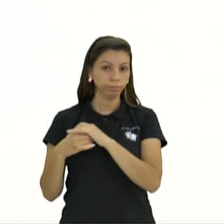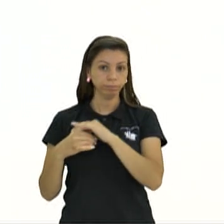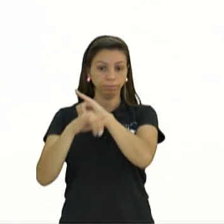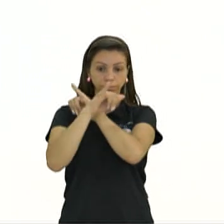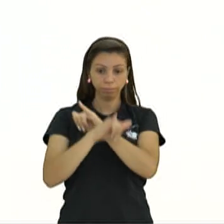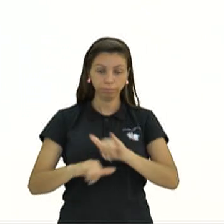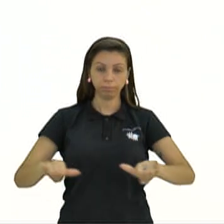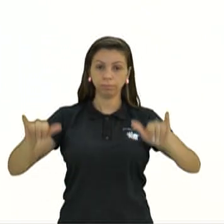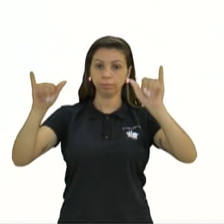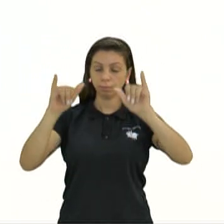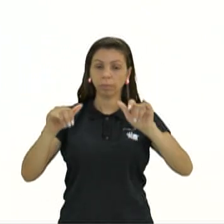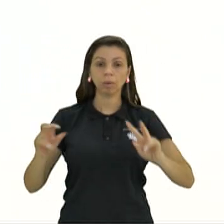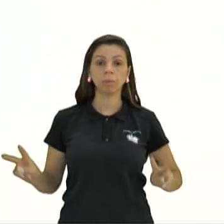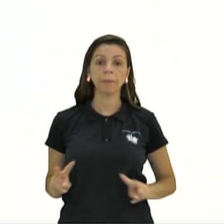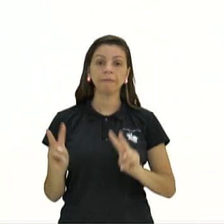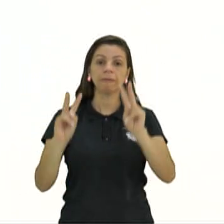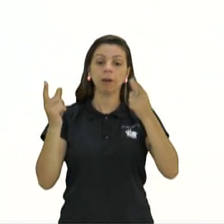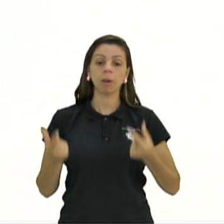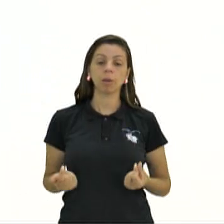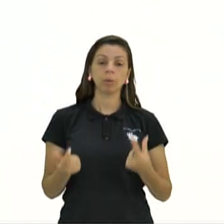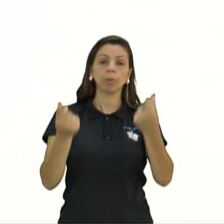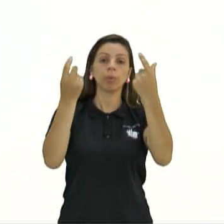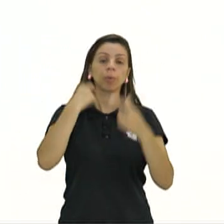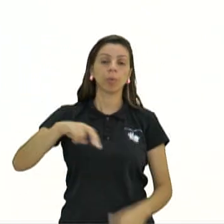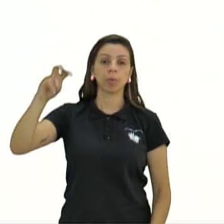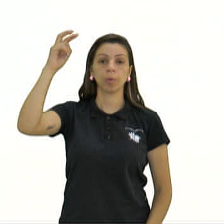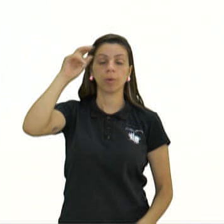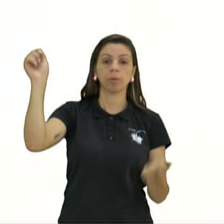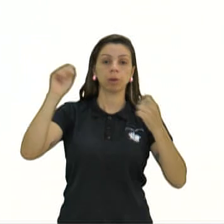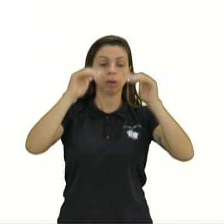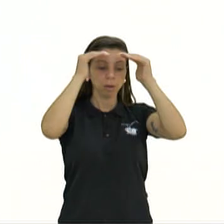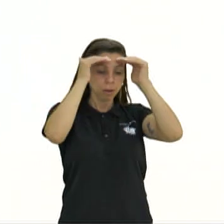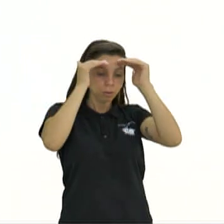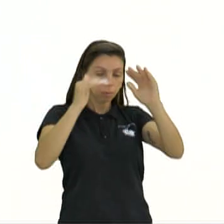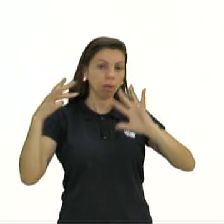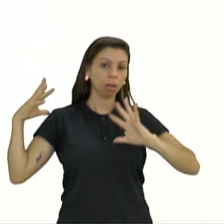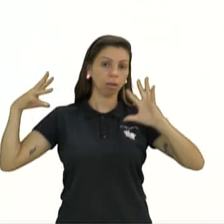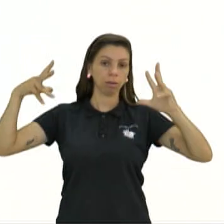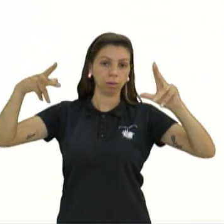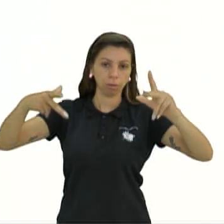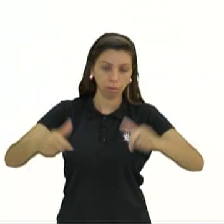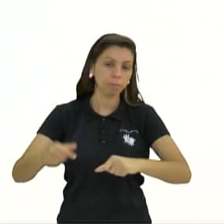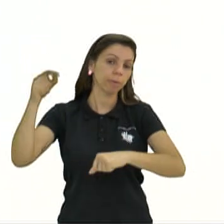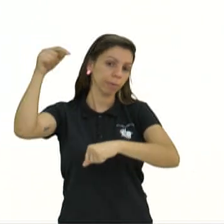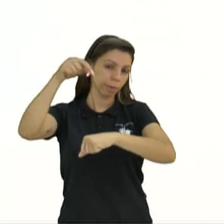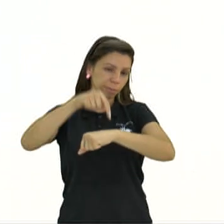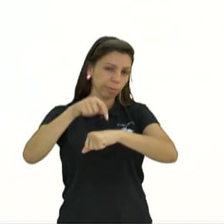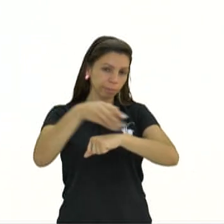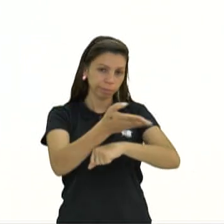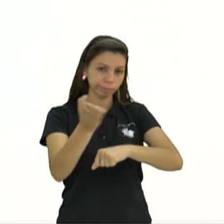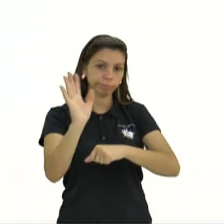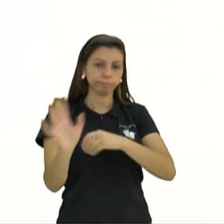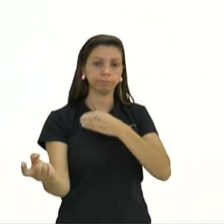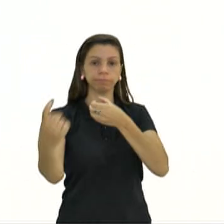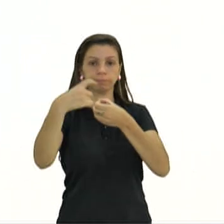nossa cultura e a de como devemos respeitar a todos. Um tempinho para você e eu já volto.